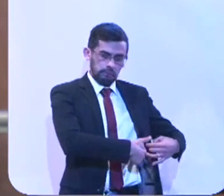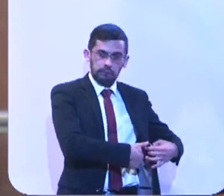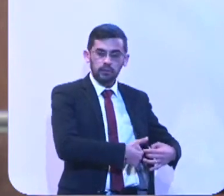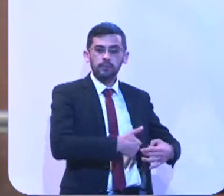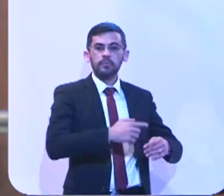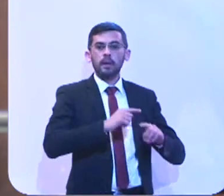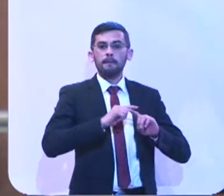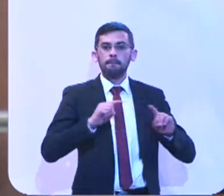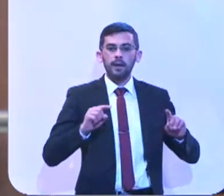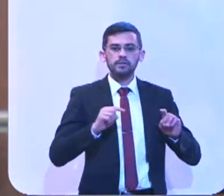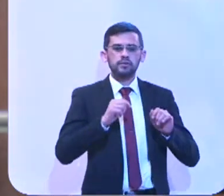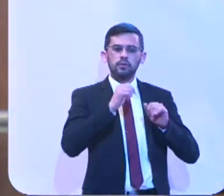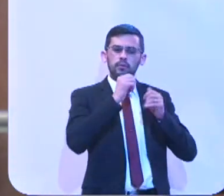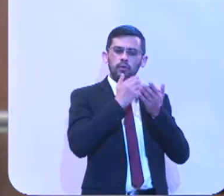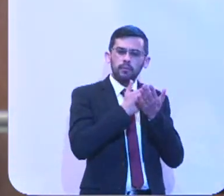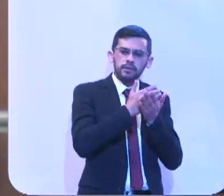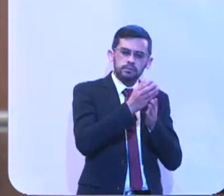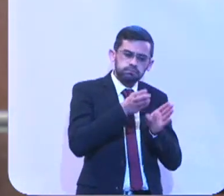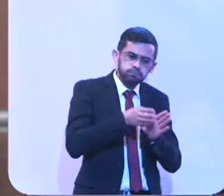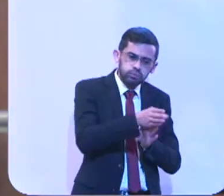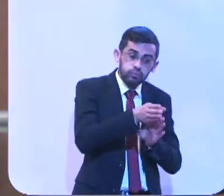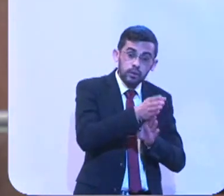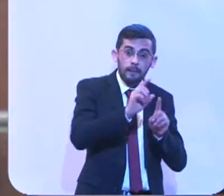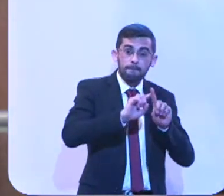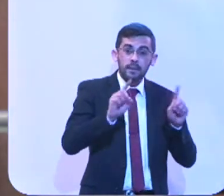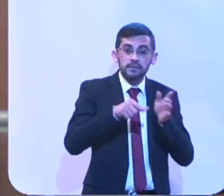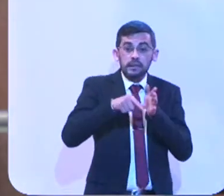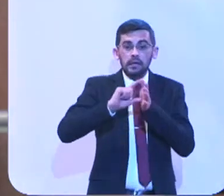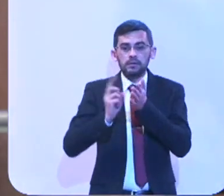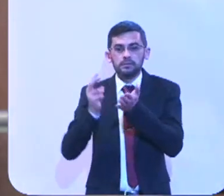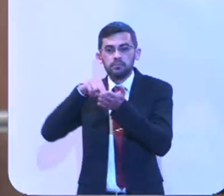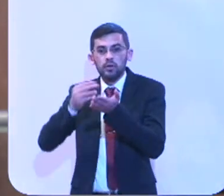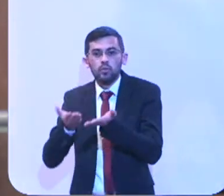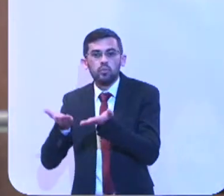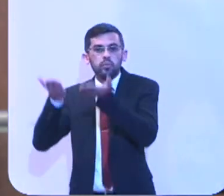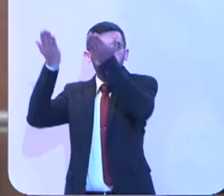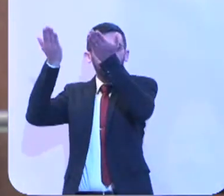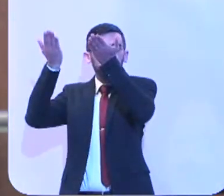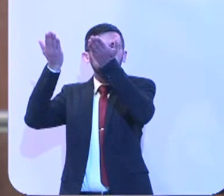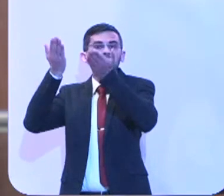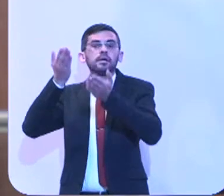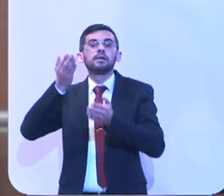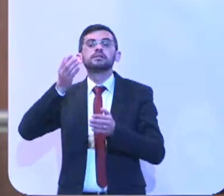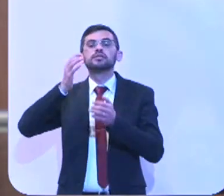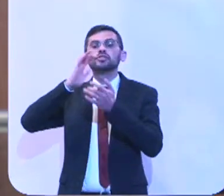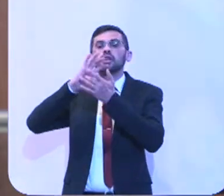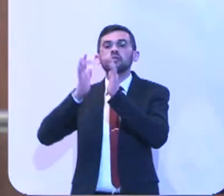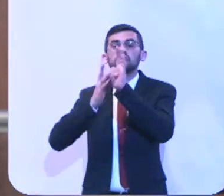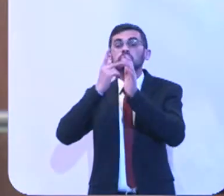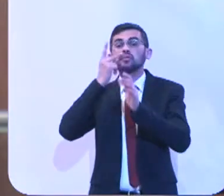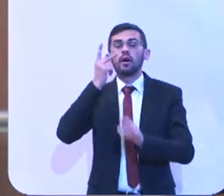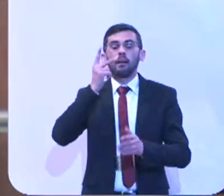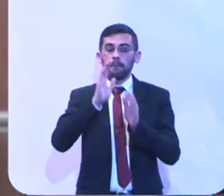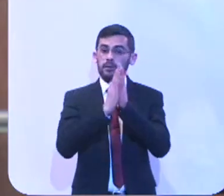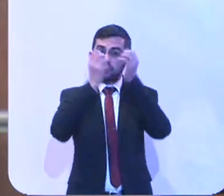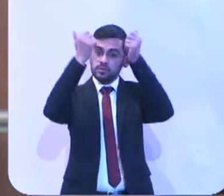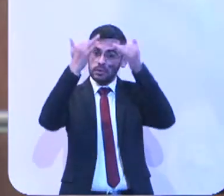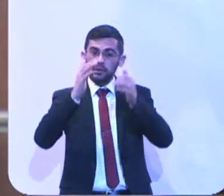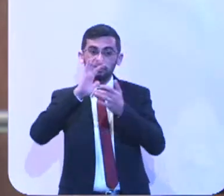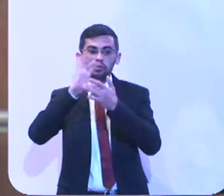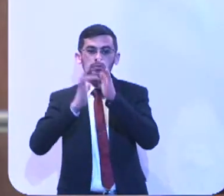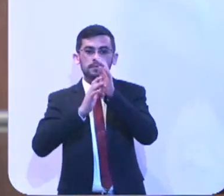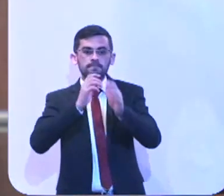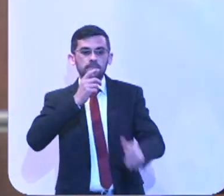machucados, ministra na vida deles, mas antes de ir embora, a Bíblia diz que ele sopra o Espírito sobre